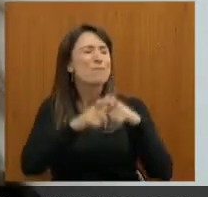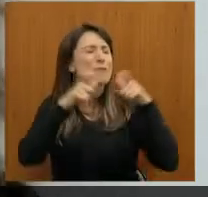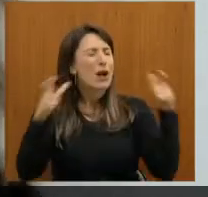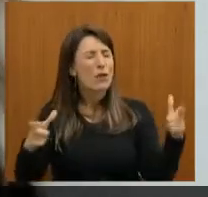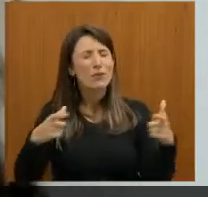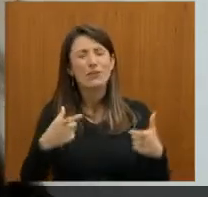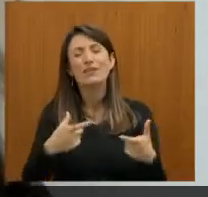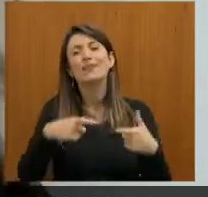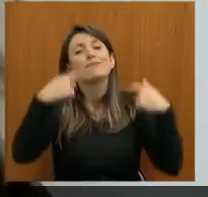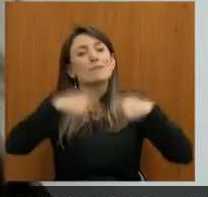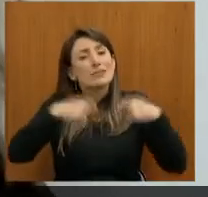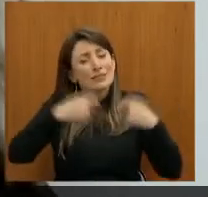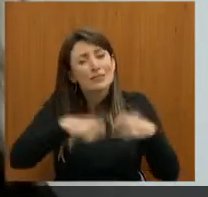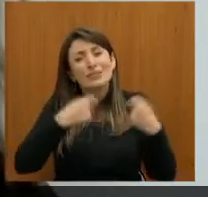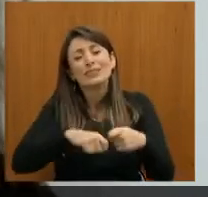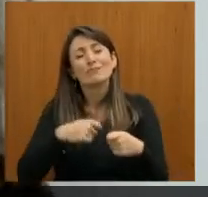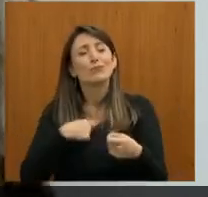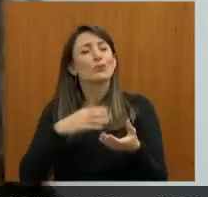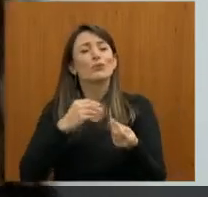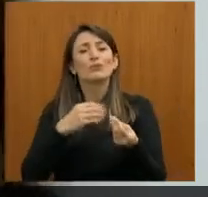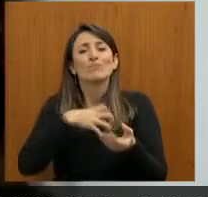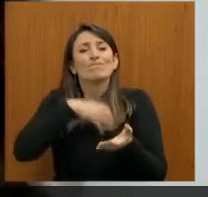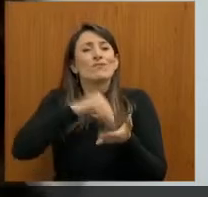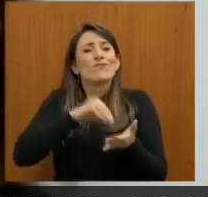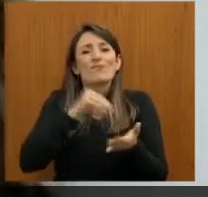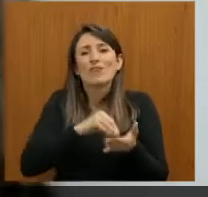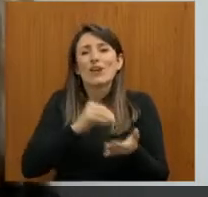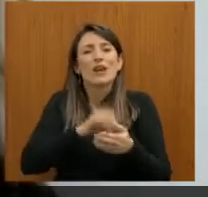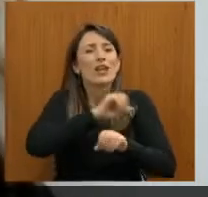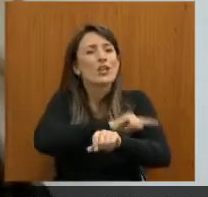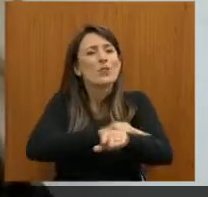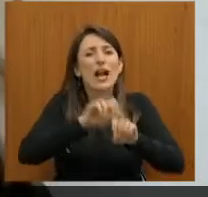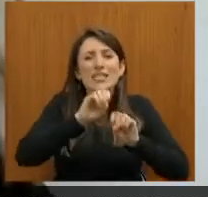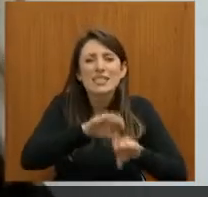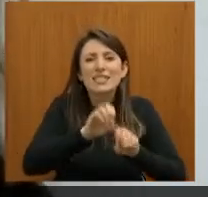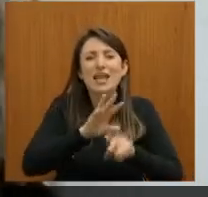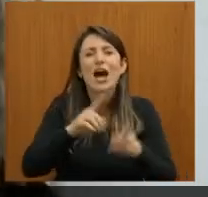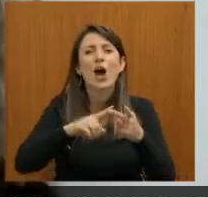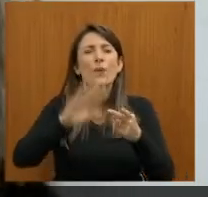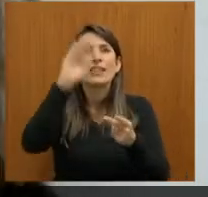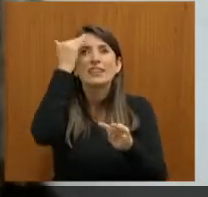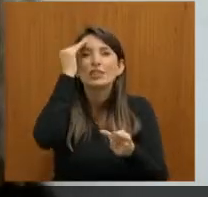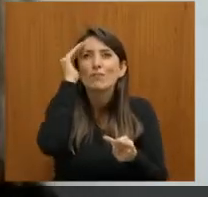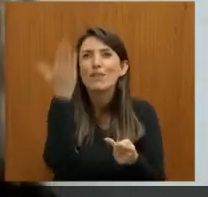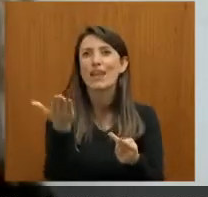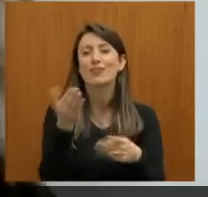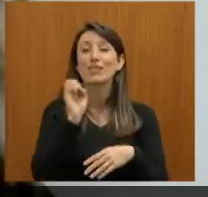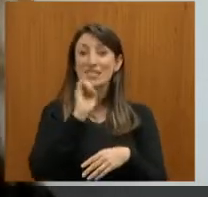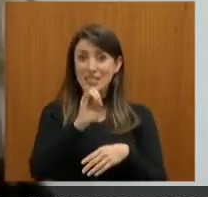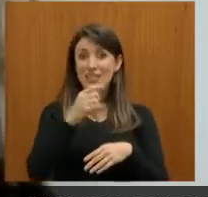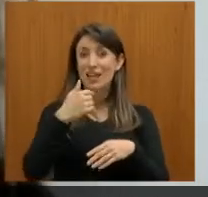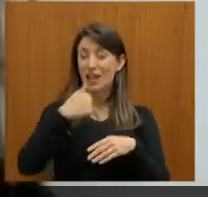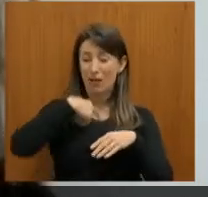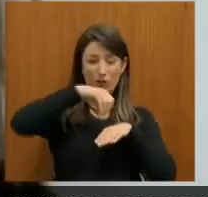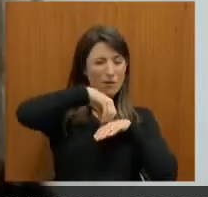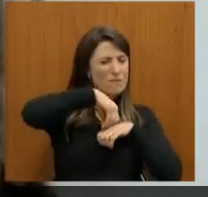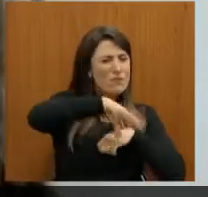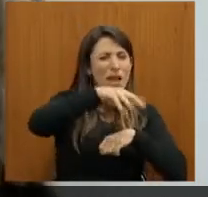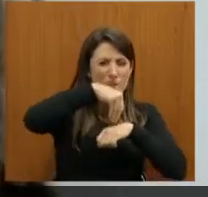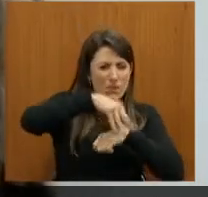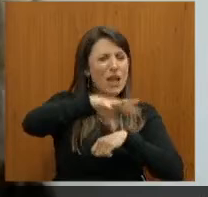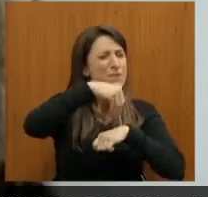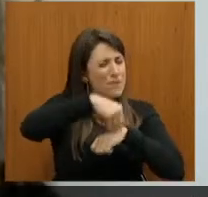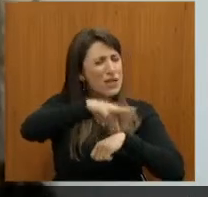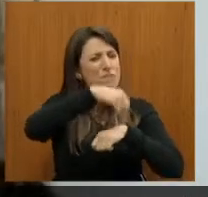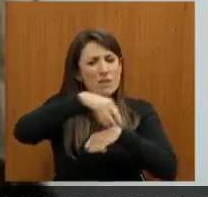educação né de entendimento e quando eu levo a palavra para eles eu levo